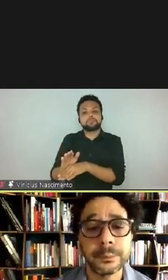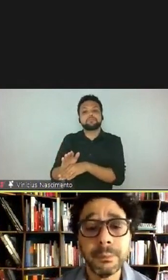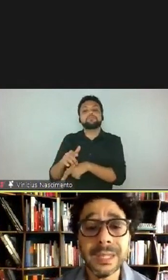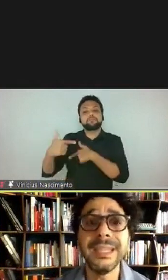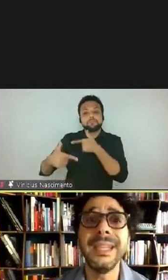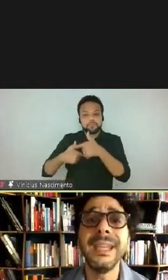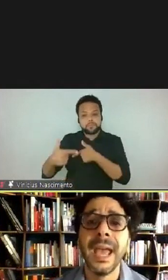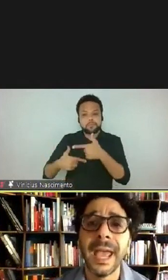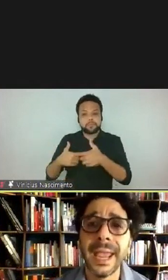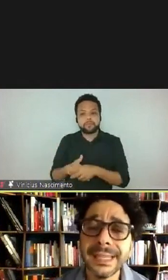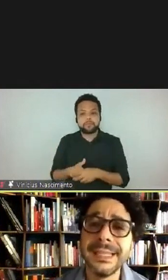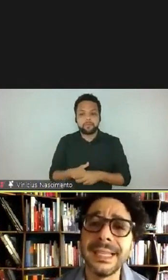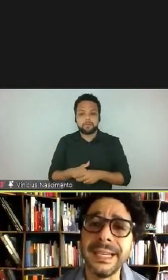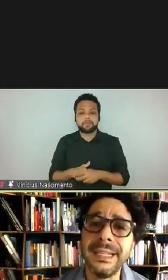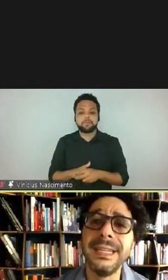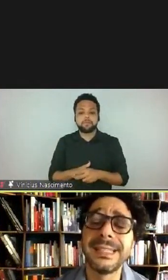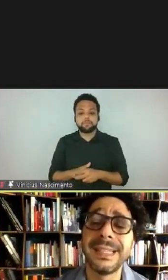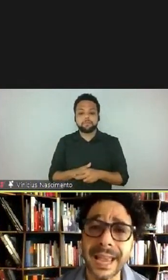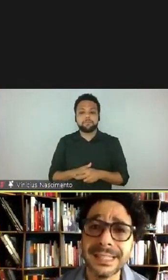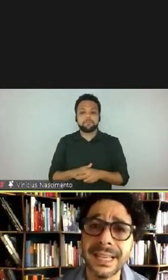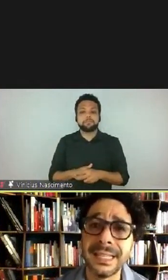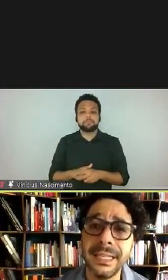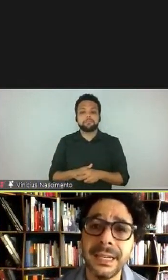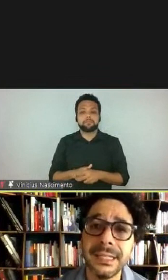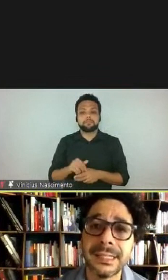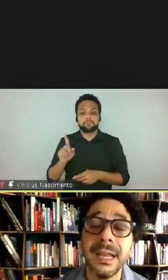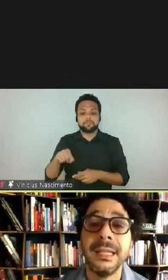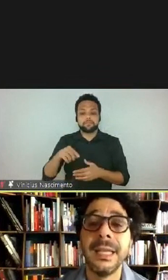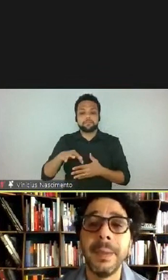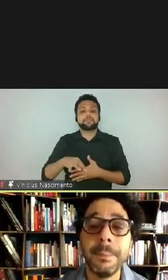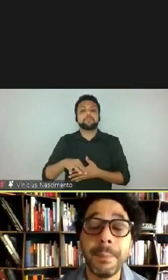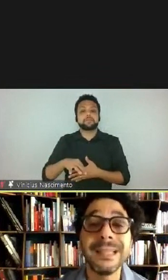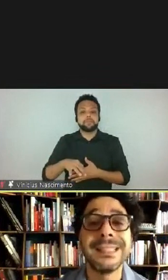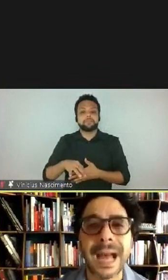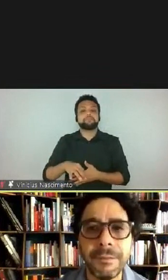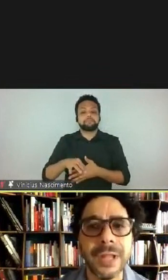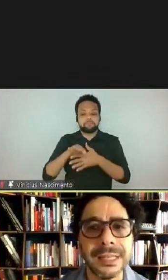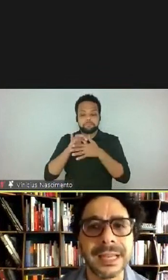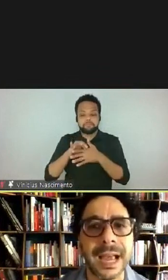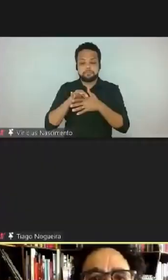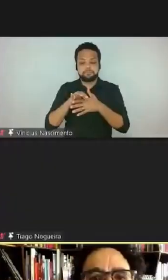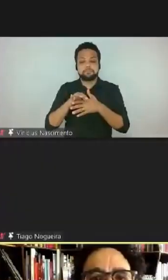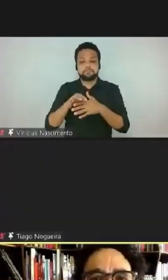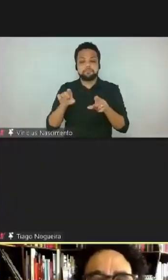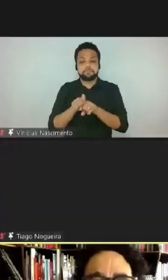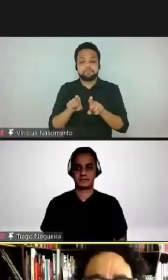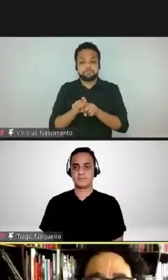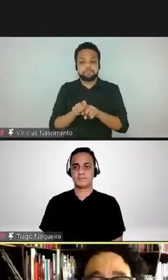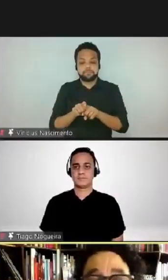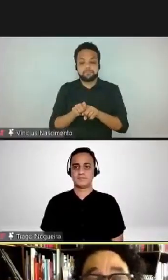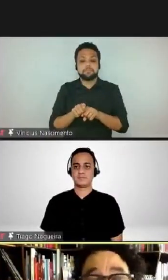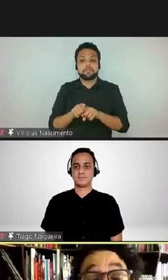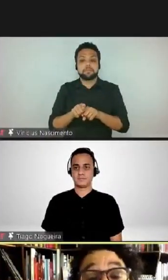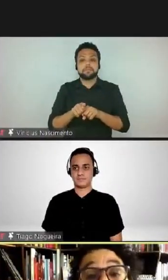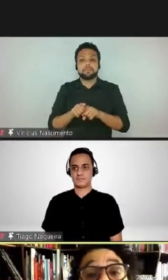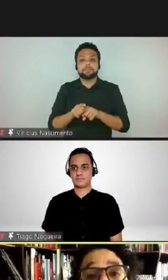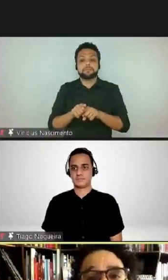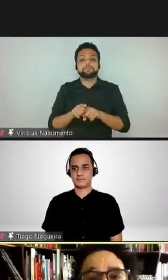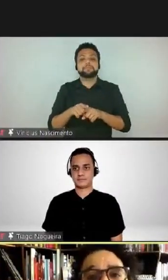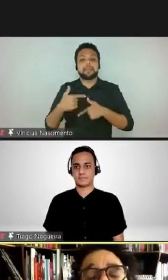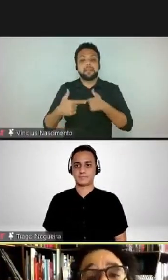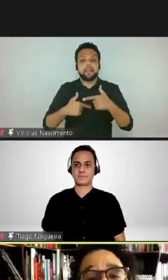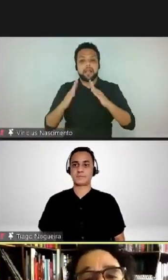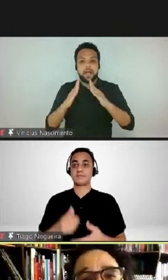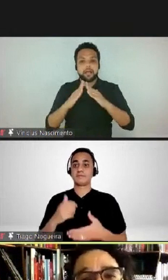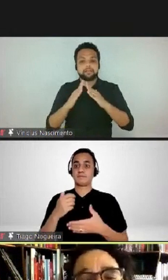ação. E esses líderes, essas líderes também passavam nas casas das famílias para